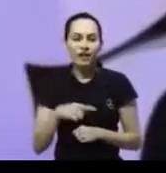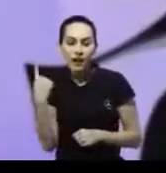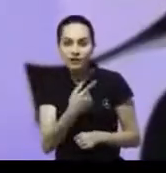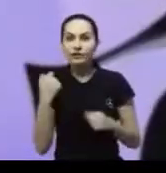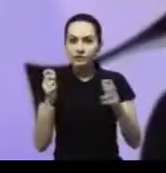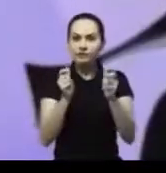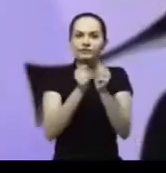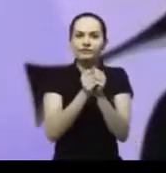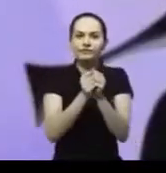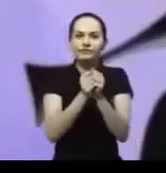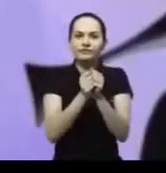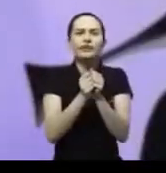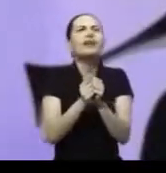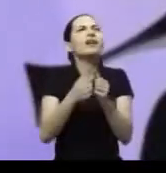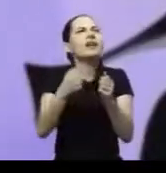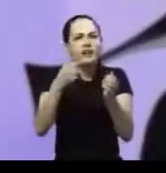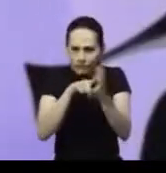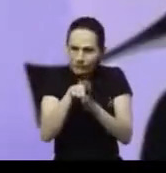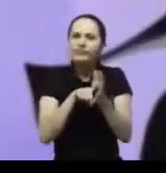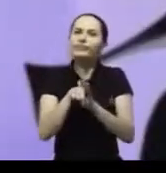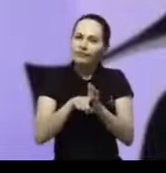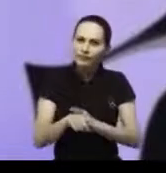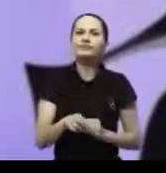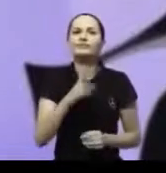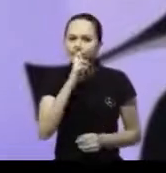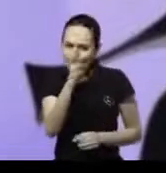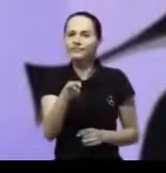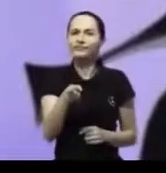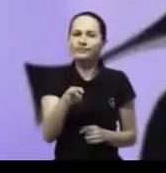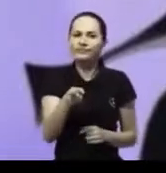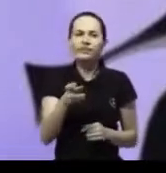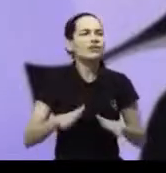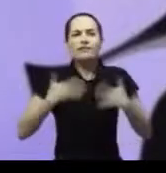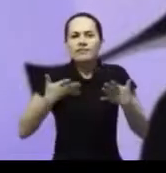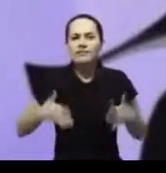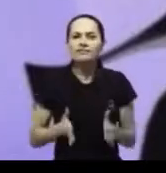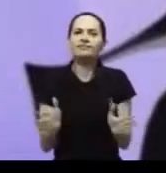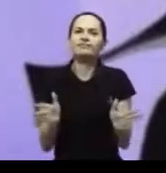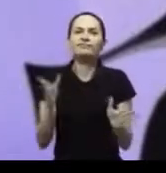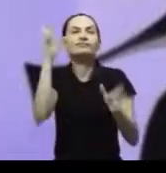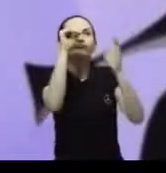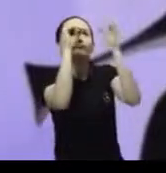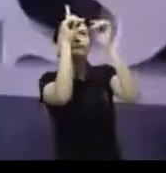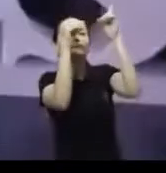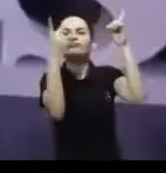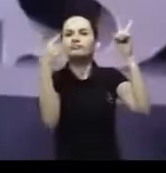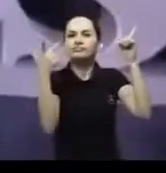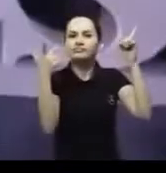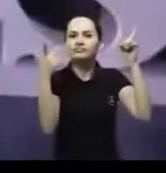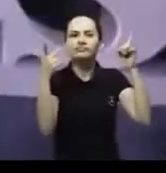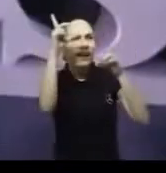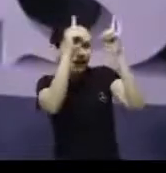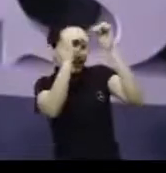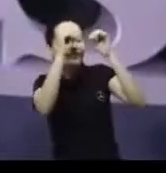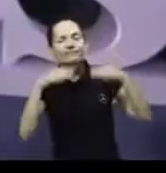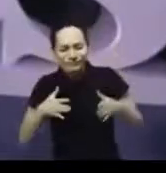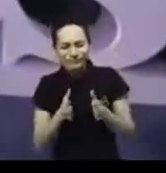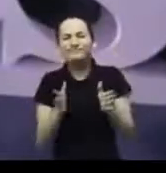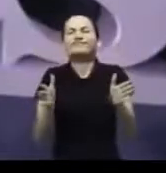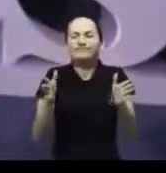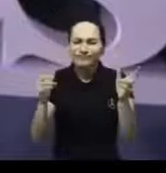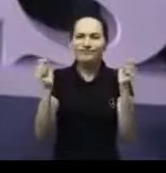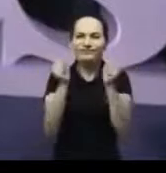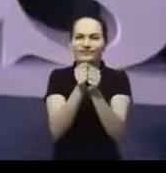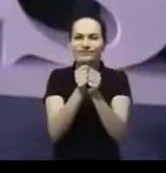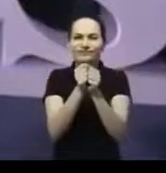quando estamos juntos consigo responder aquela pergunta quando nasce uma estrela e ela nasce quando